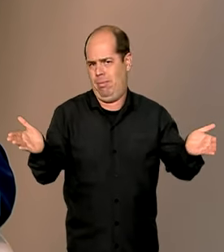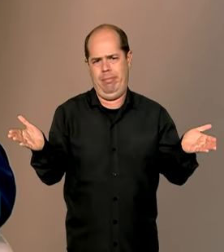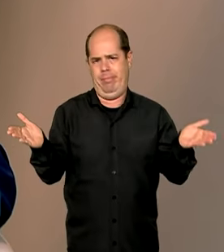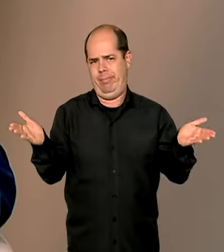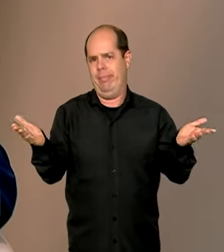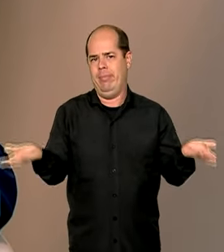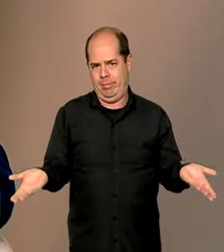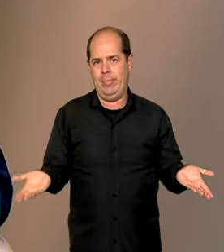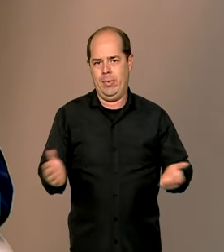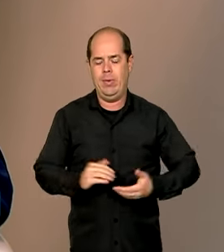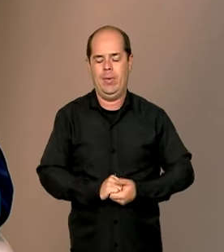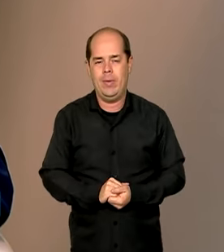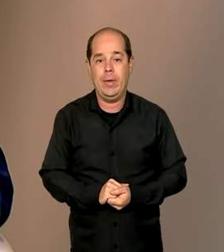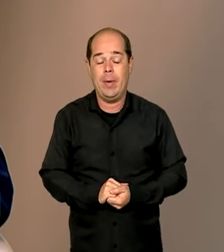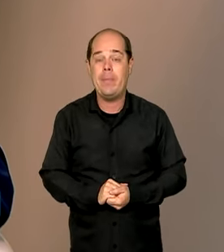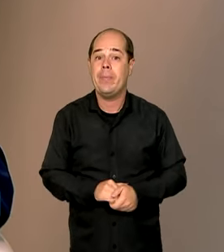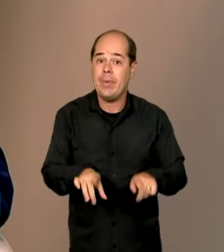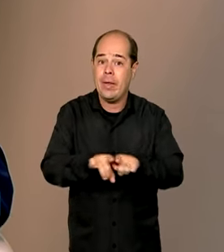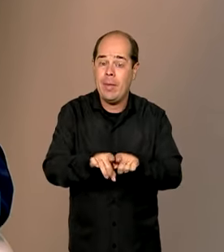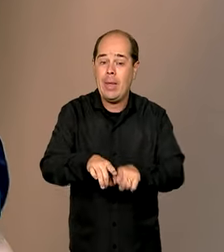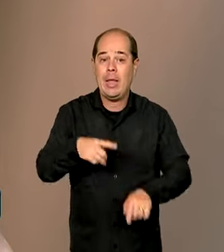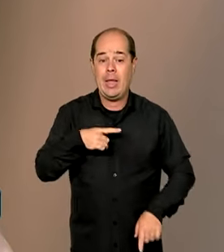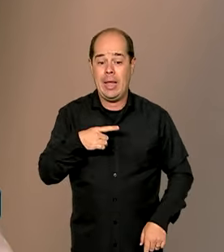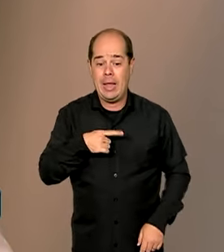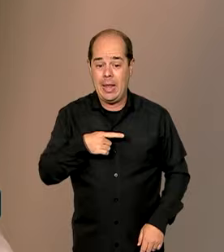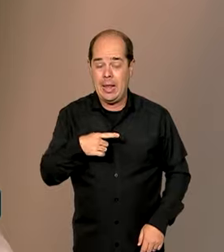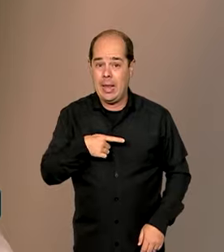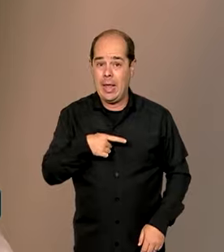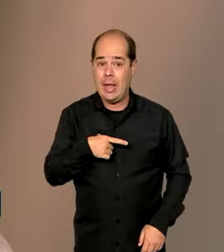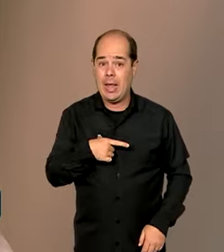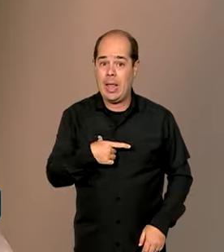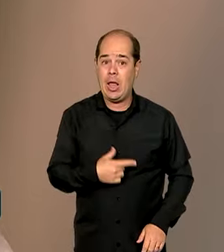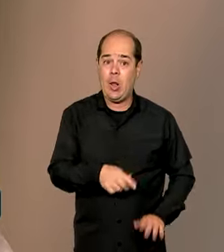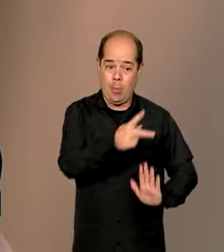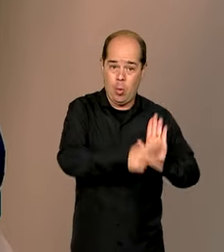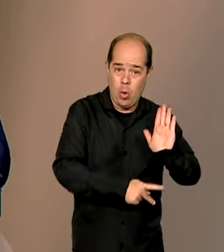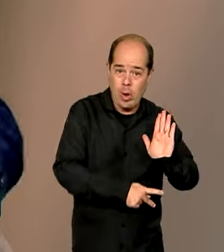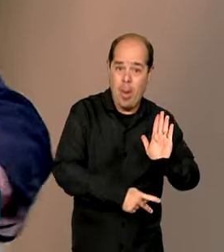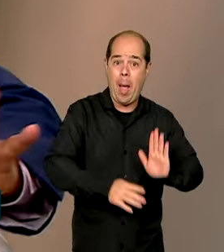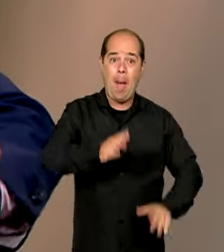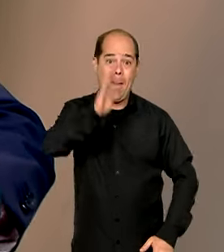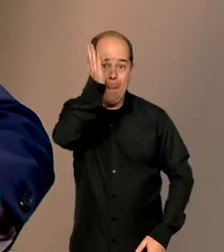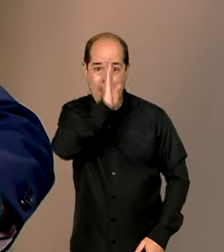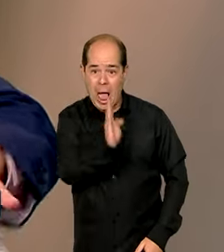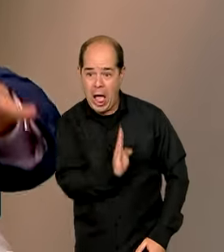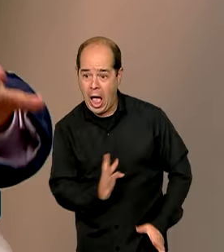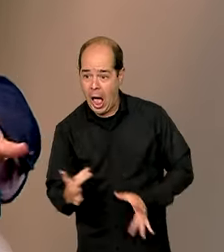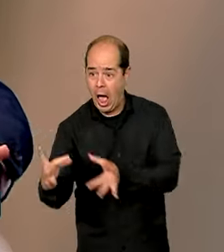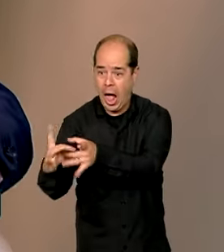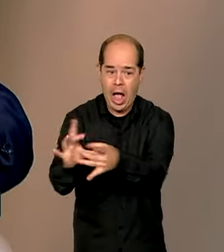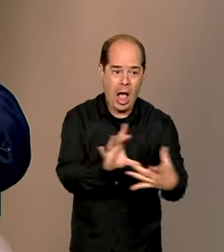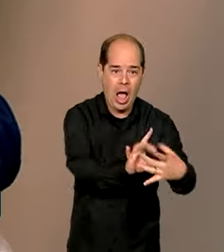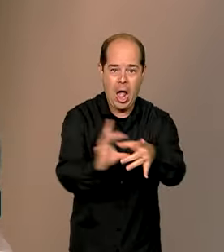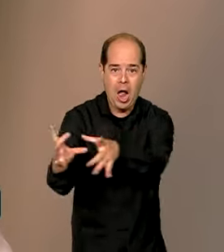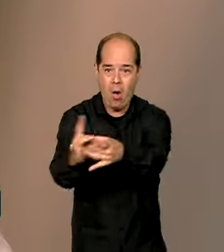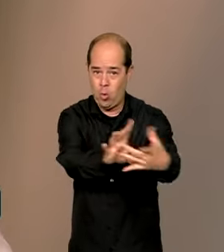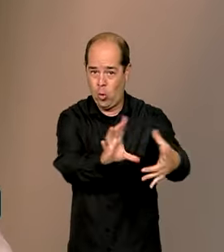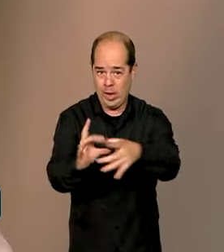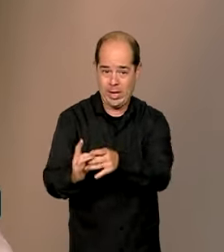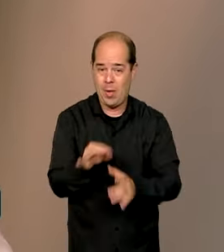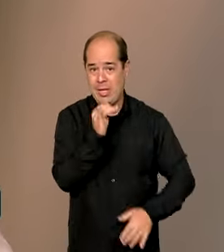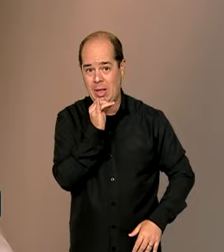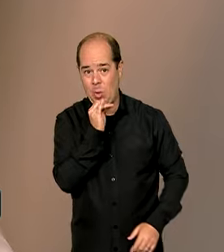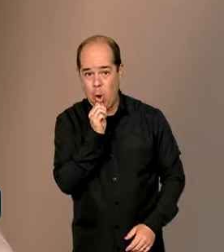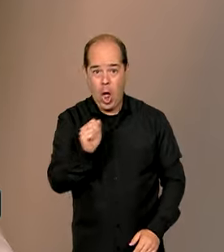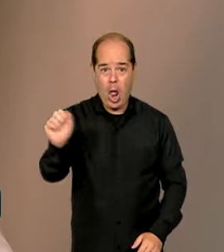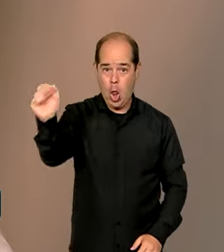investimento chamado Brasil Conectado. Do jeito que tem luz para todos para levar energia onde não chegou ainda, que já está em andamento.